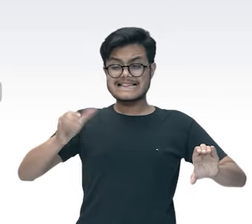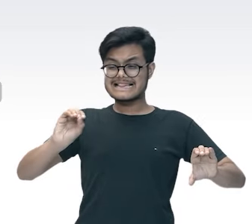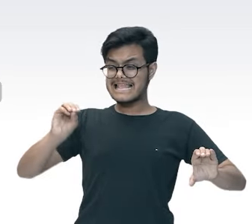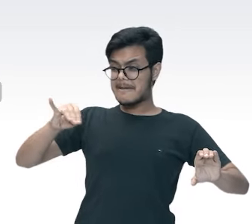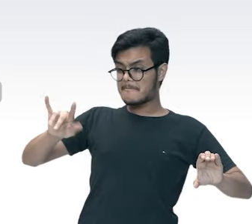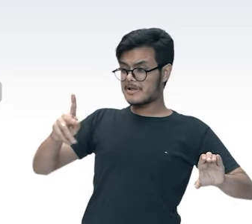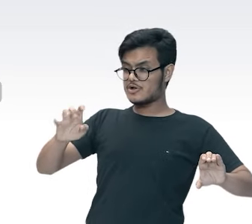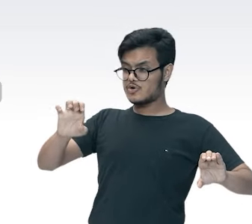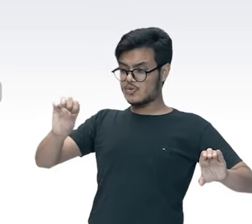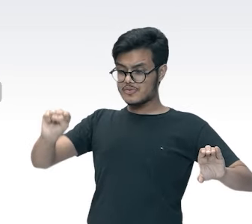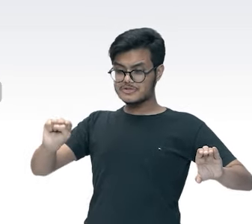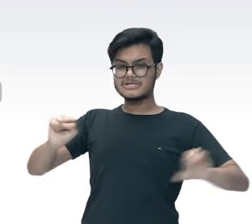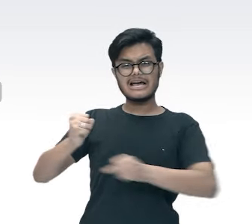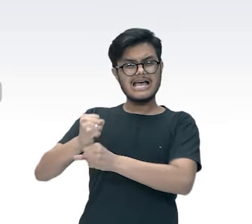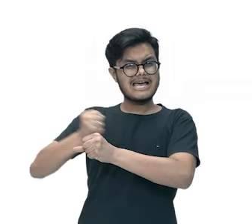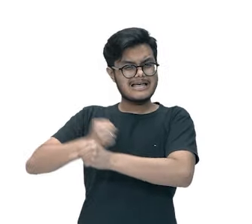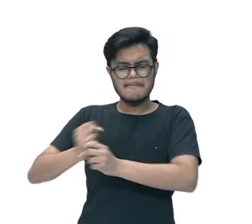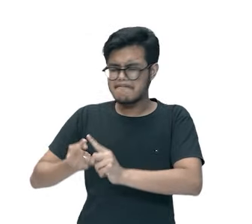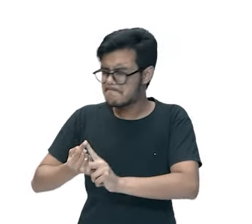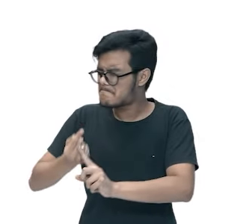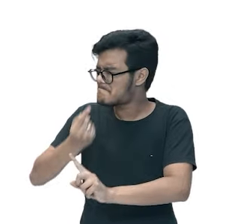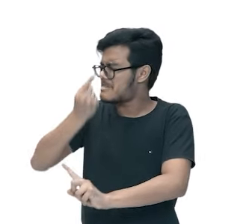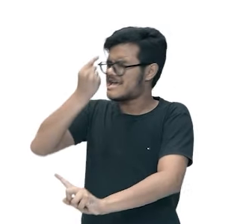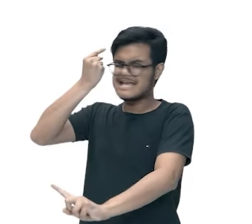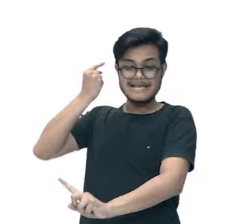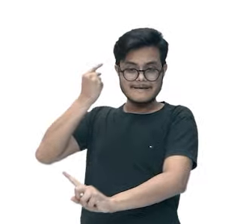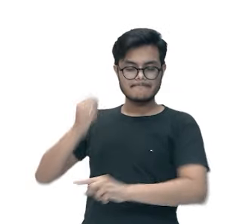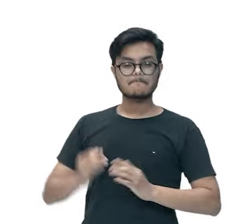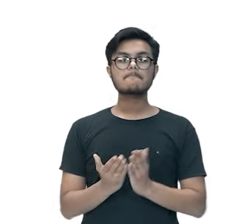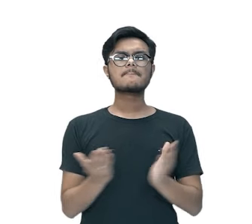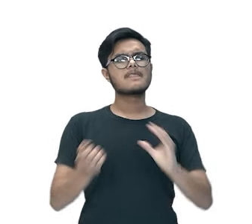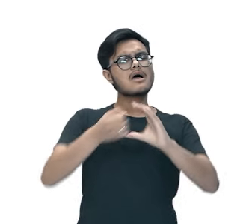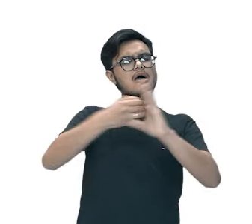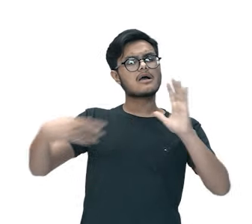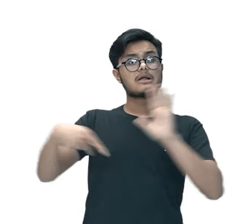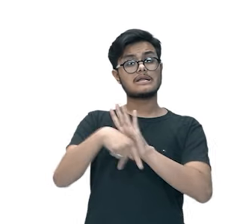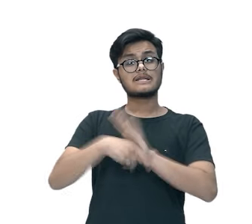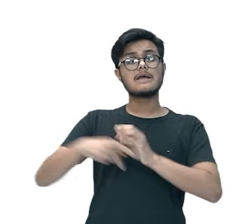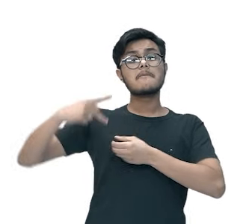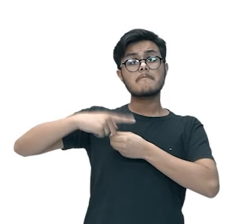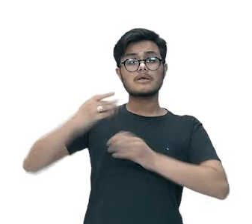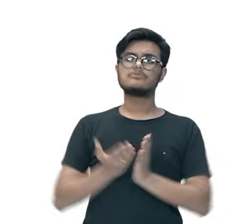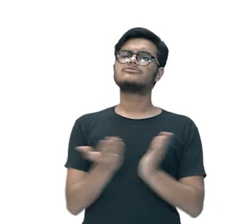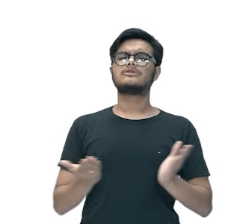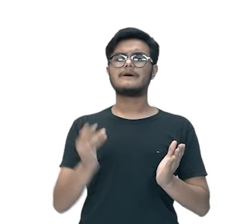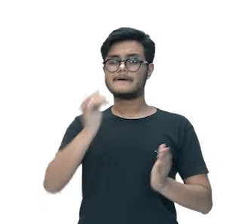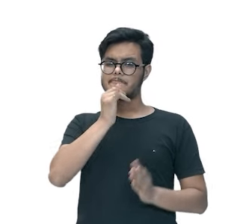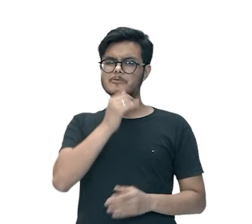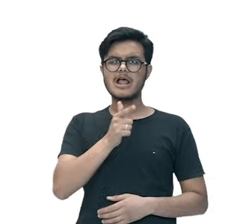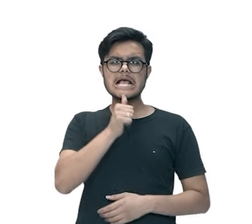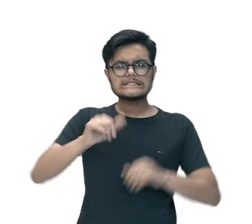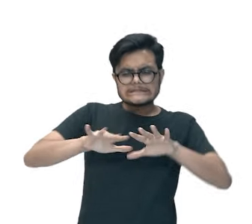milhões e 500 milhões de anos. As principais características do petróleo são líquido